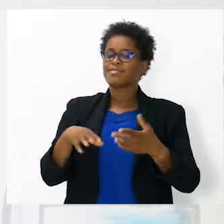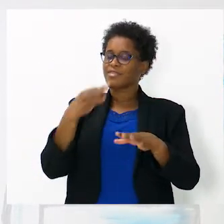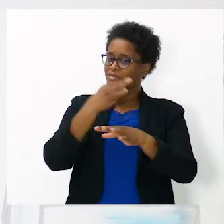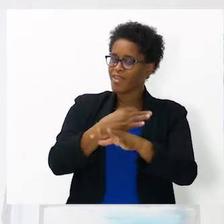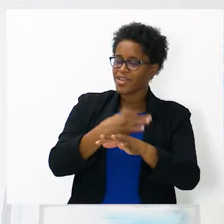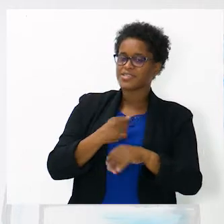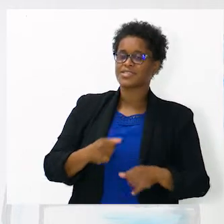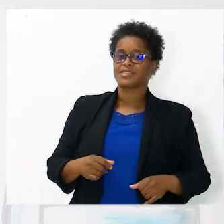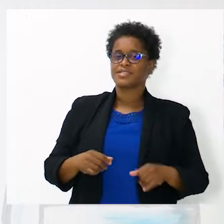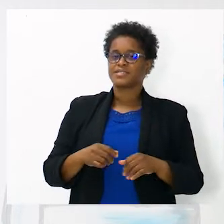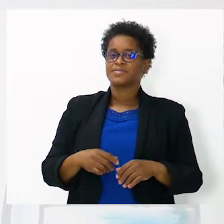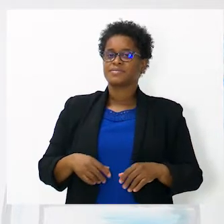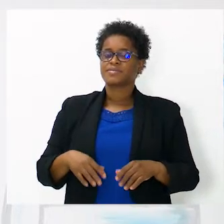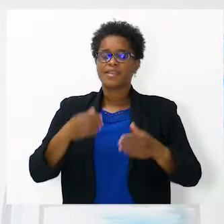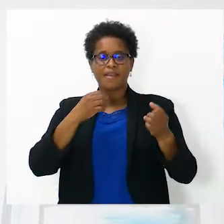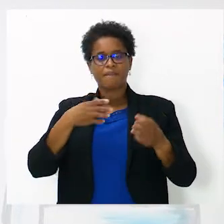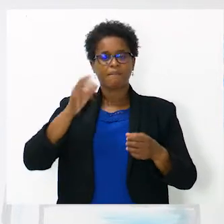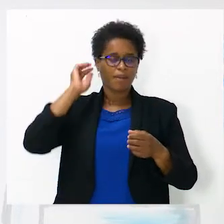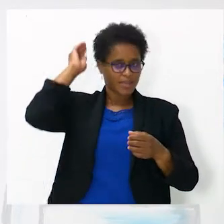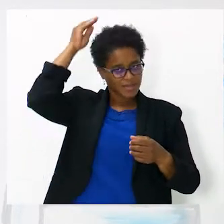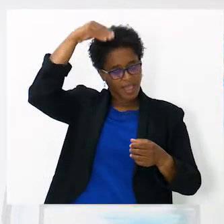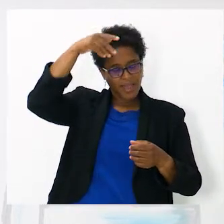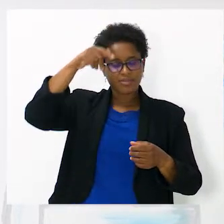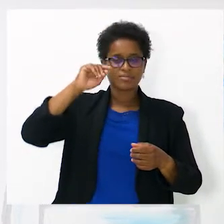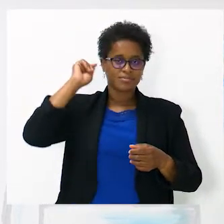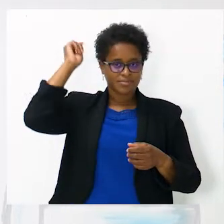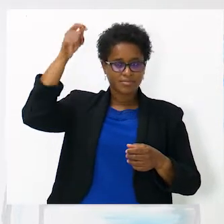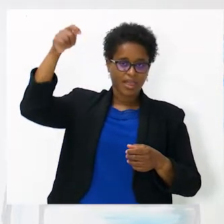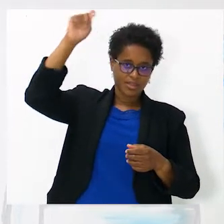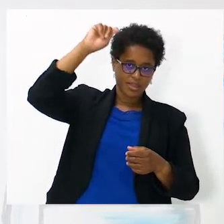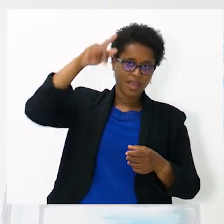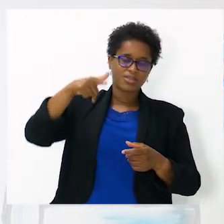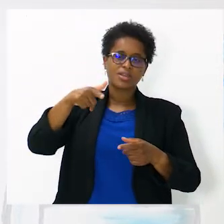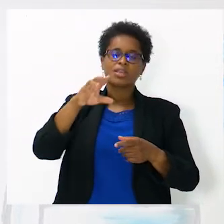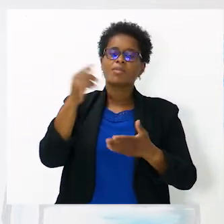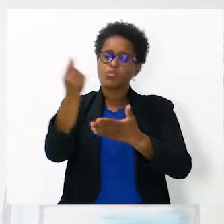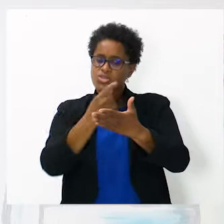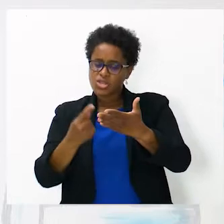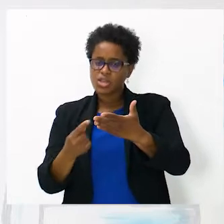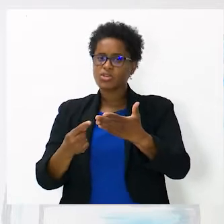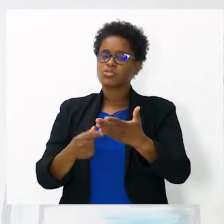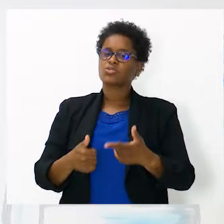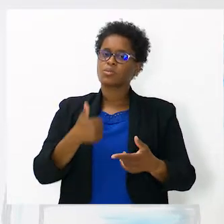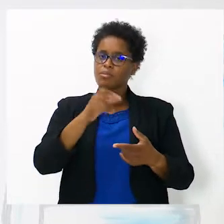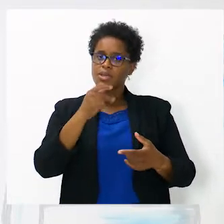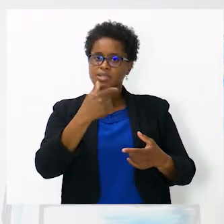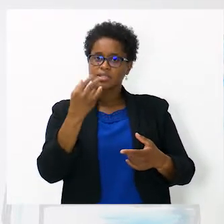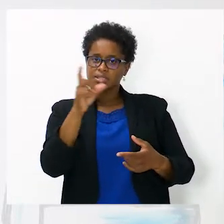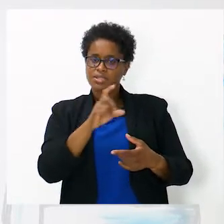de festas, de batizados, o desenho ou a imagem que